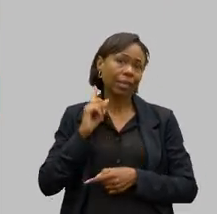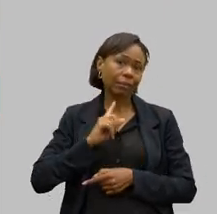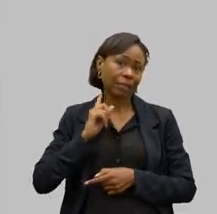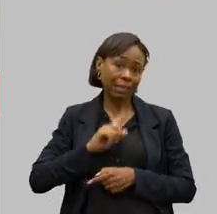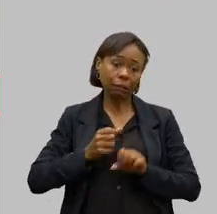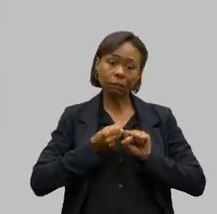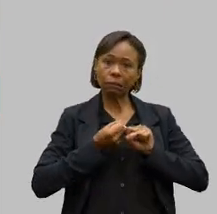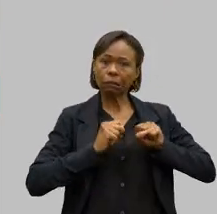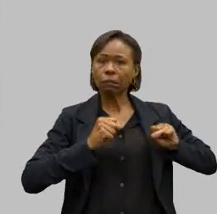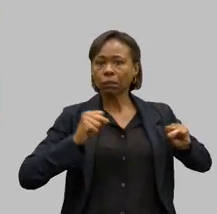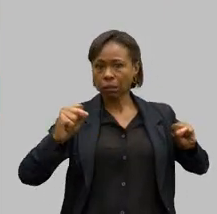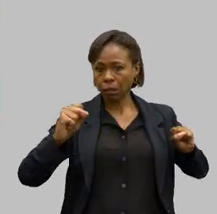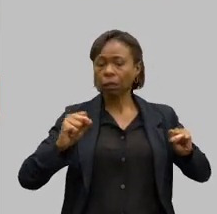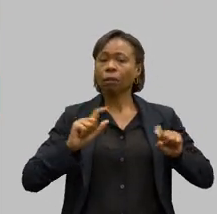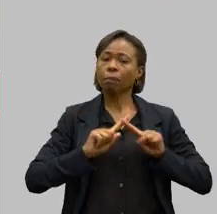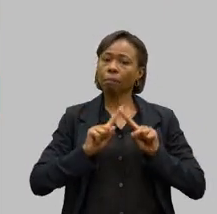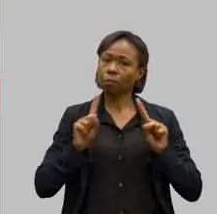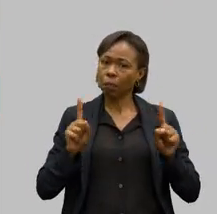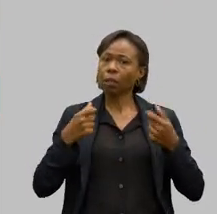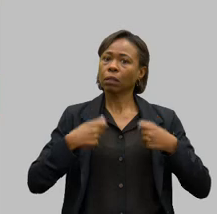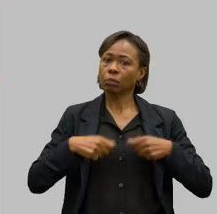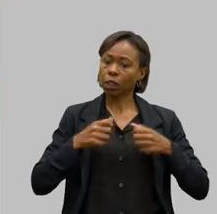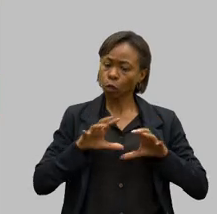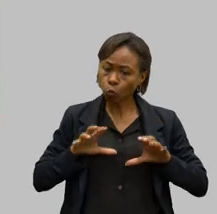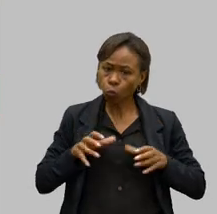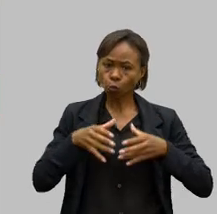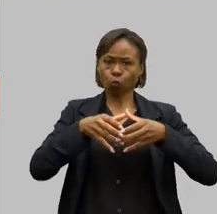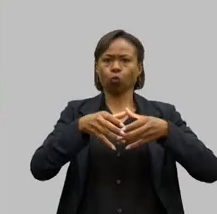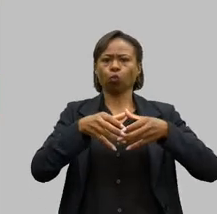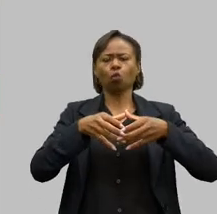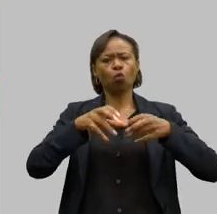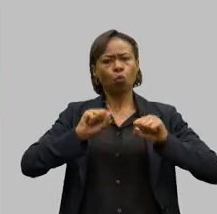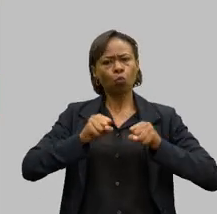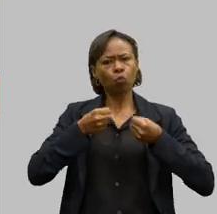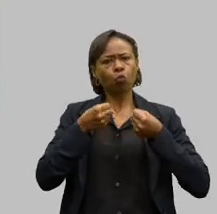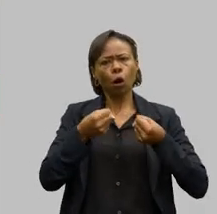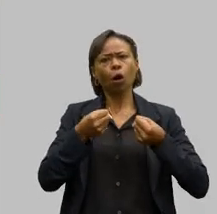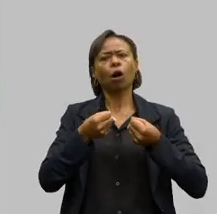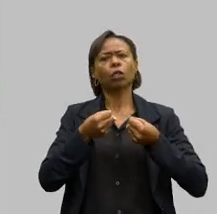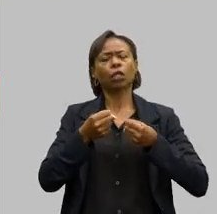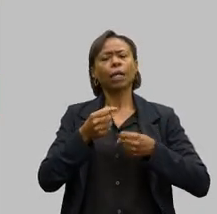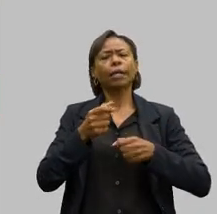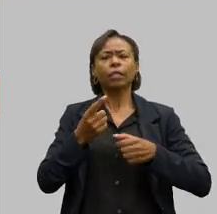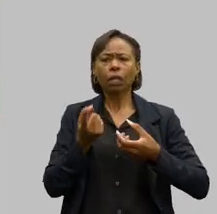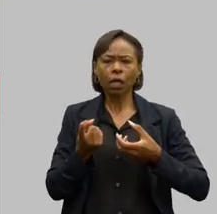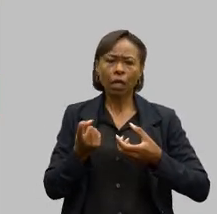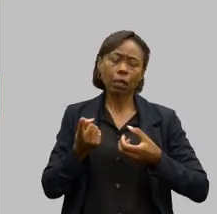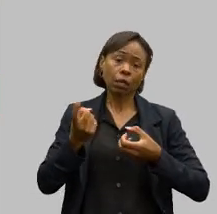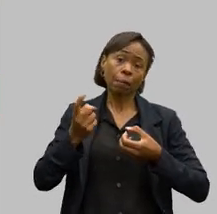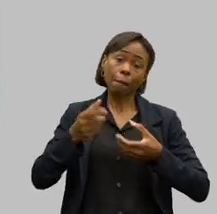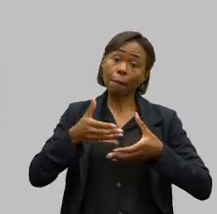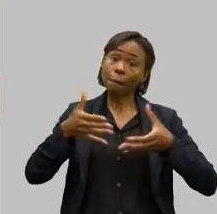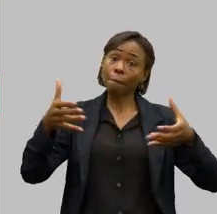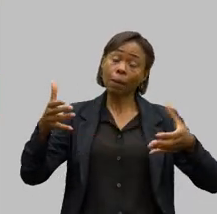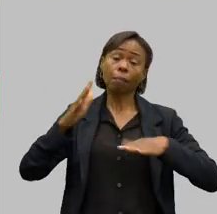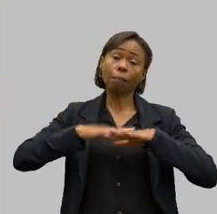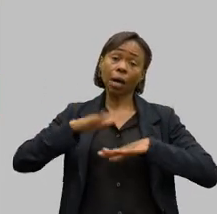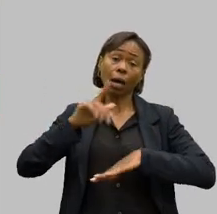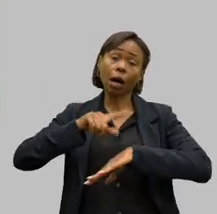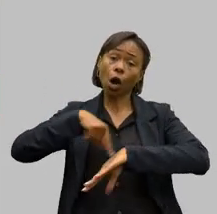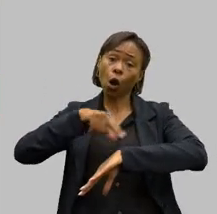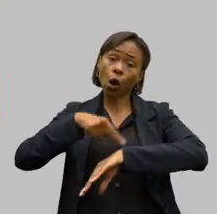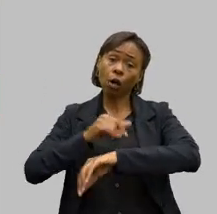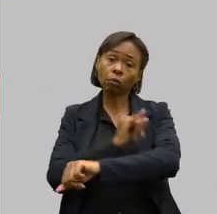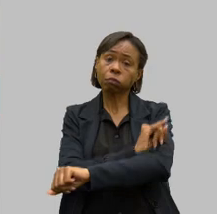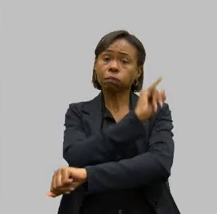mas precisamos, sim, de ter uma frente forte, de ampliação do tempo integral, já que é uma meta